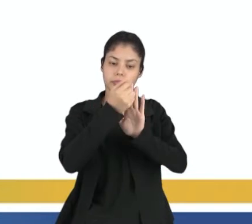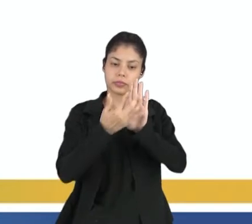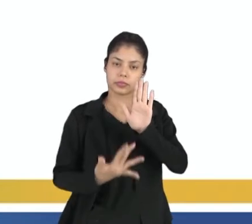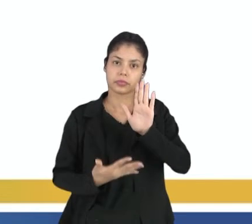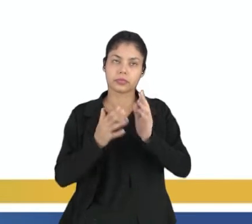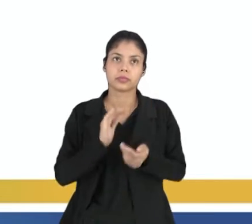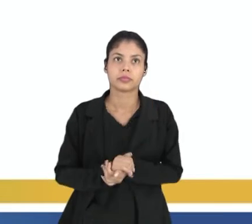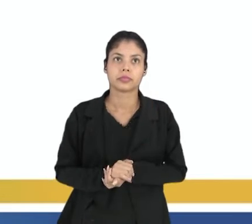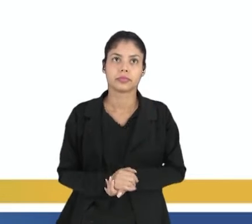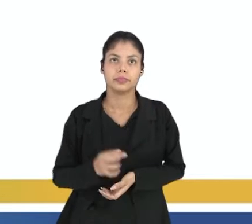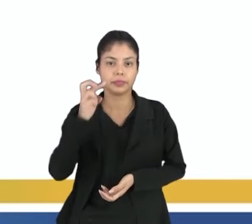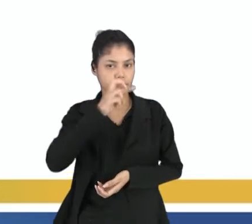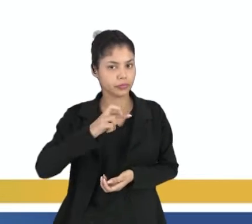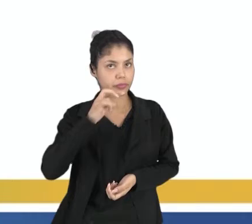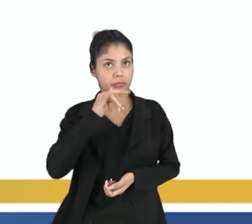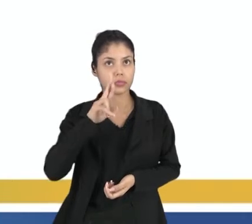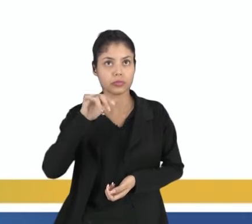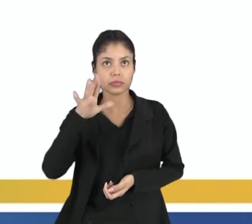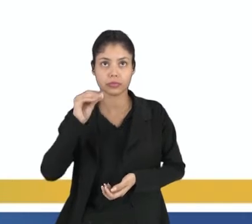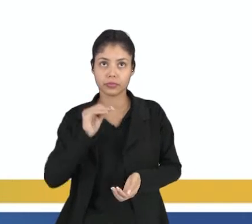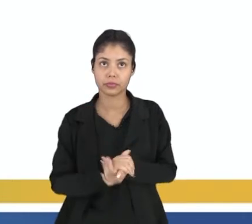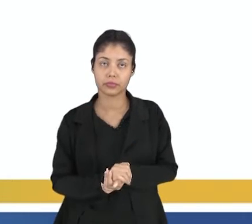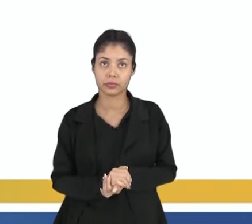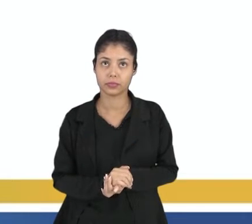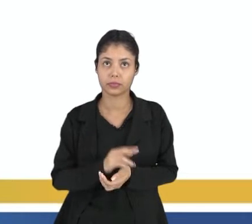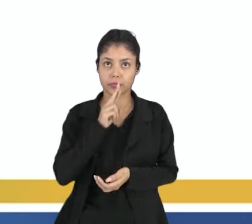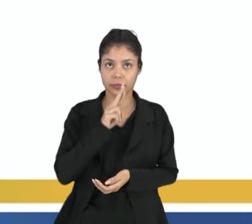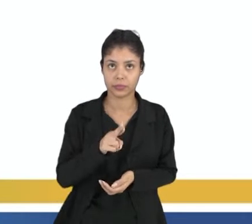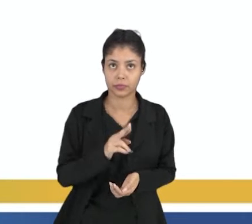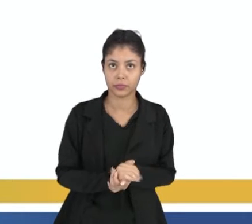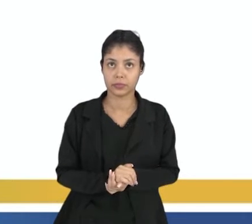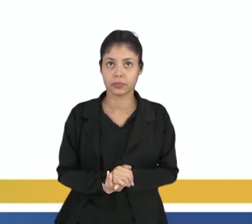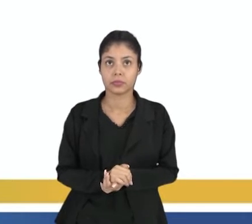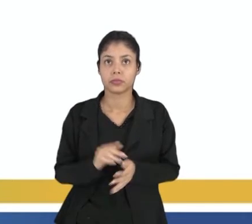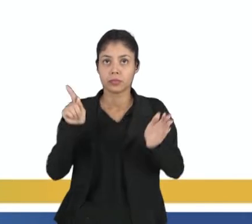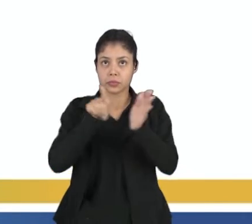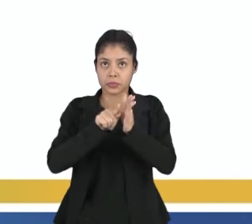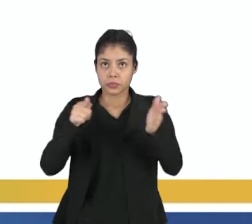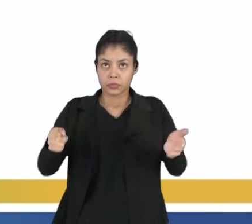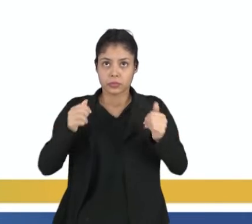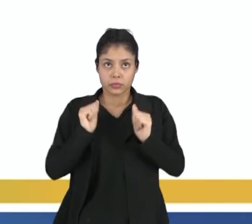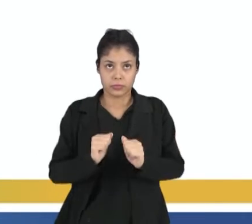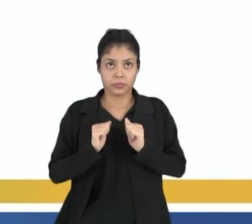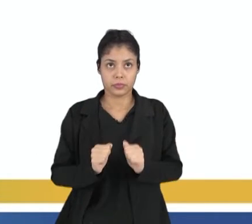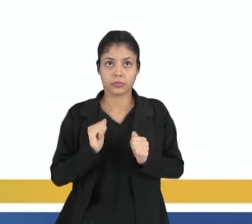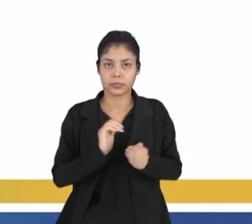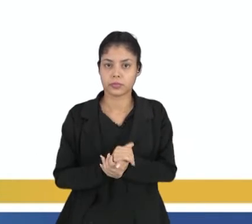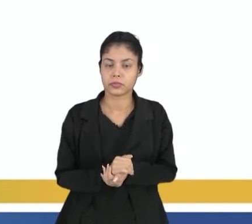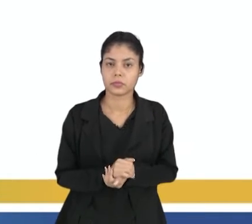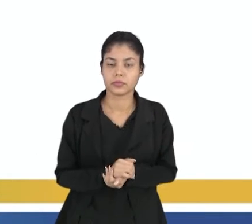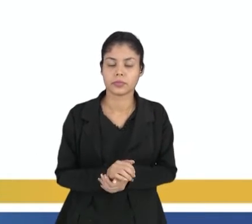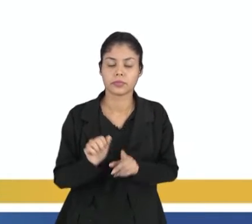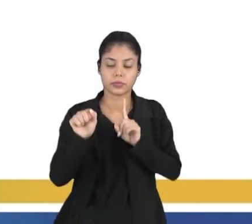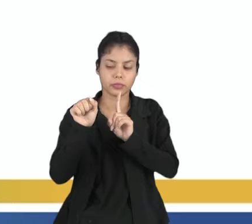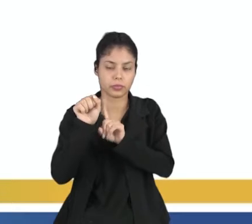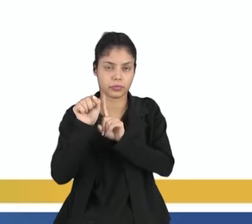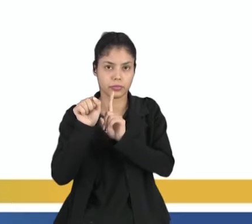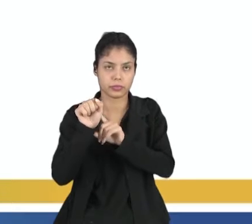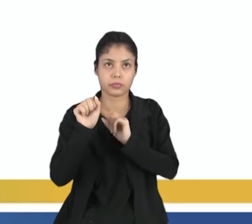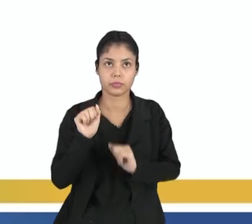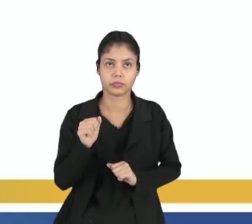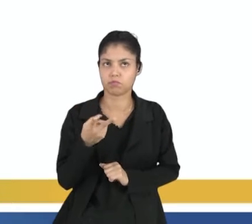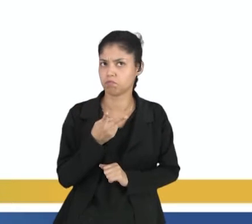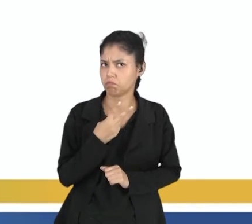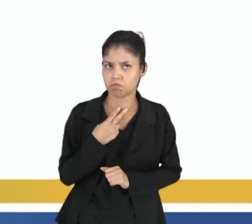alternativas. Analisando o infográfico como um recurso jornalístico, pode-se afirmar que,